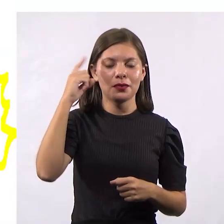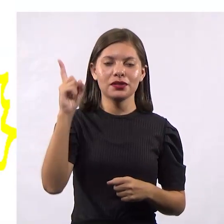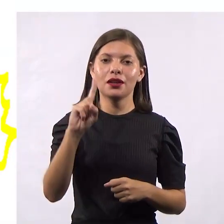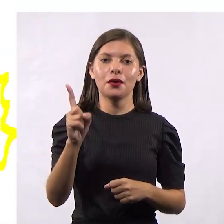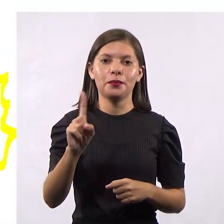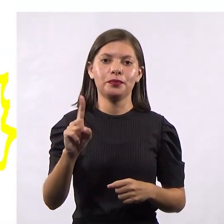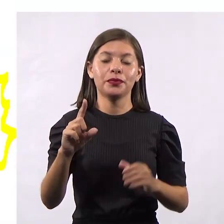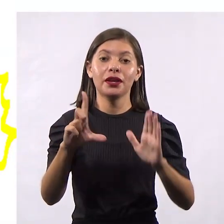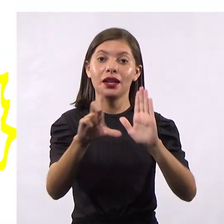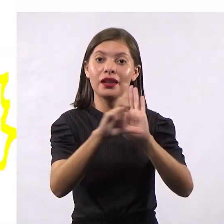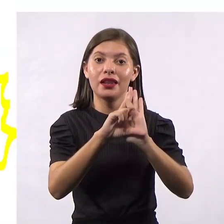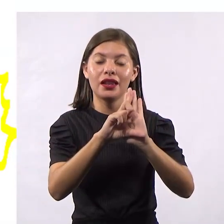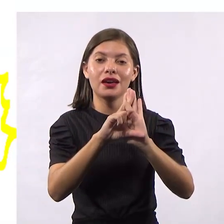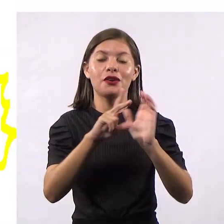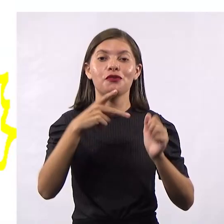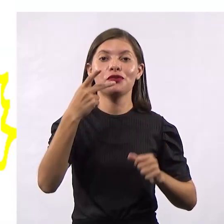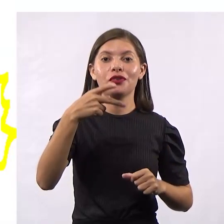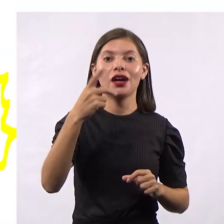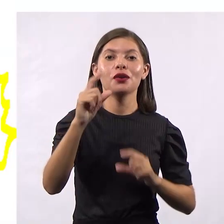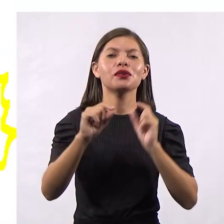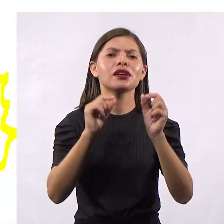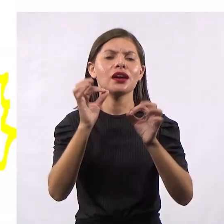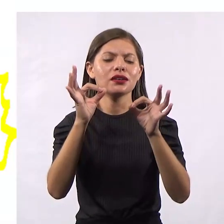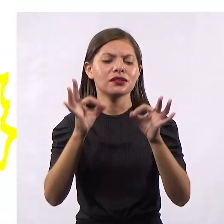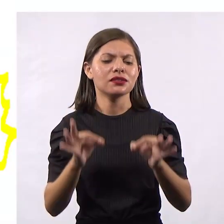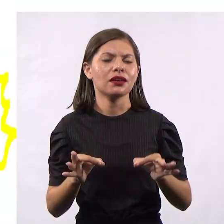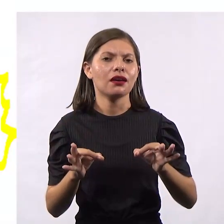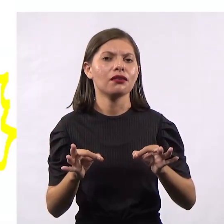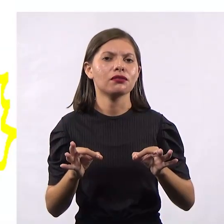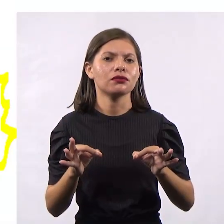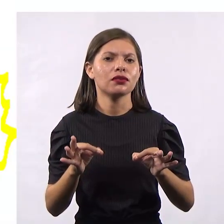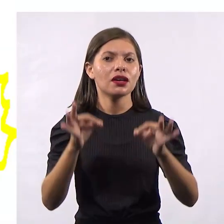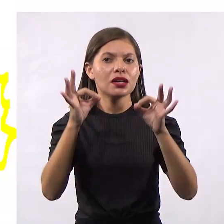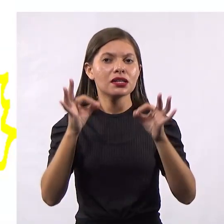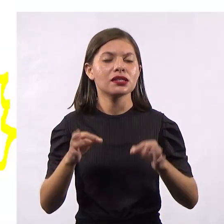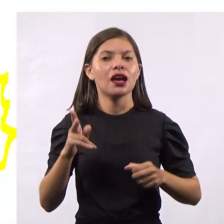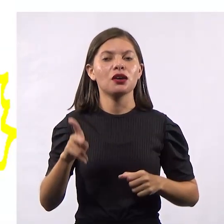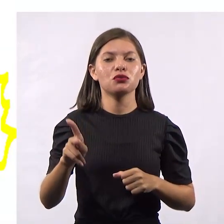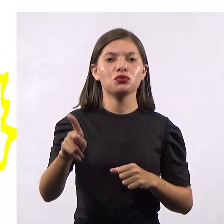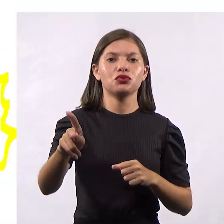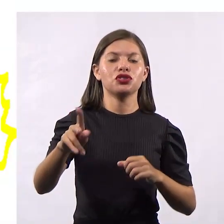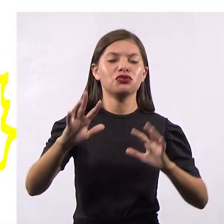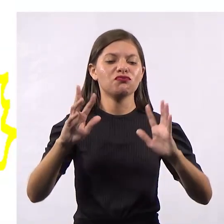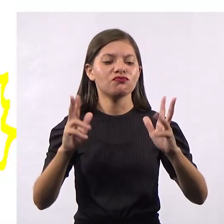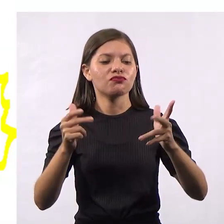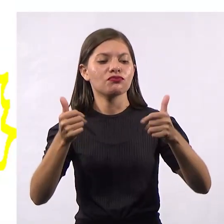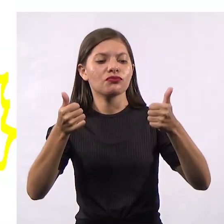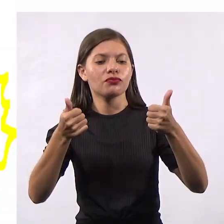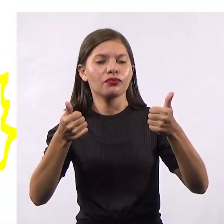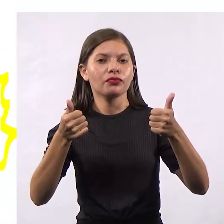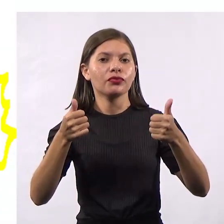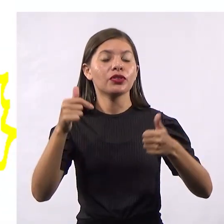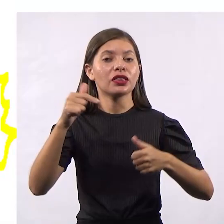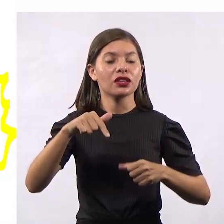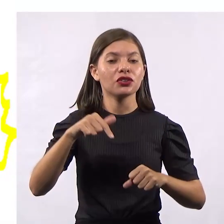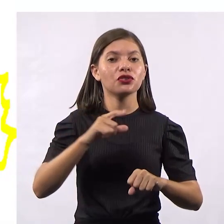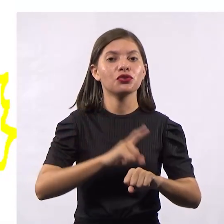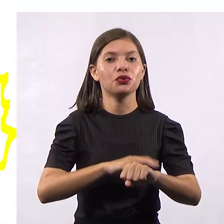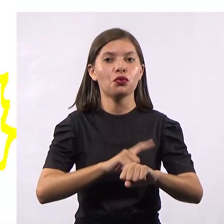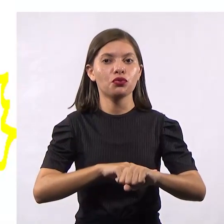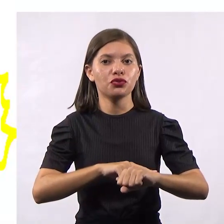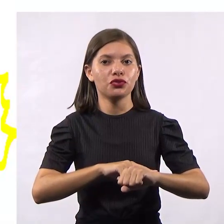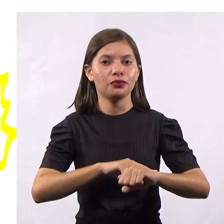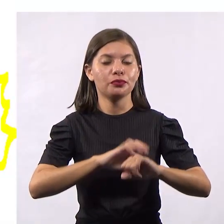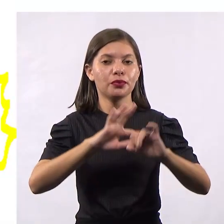cabeça, a lei vai falar o que é adequado. O serviço tem que ser regular, contínuo, eficiente, seguro, atual